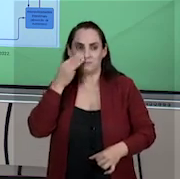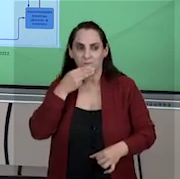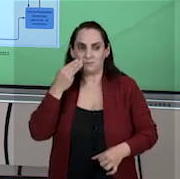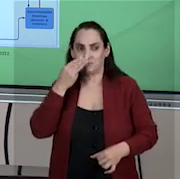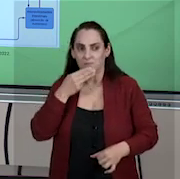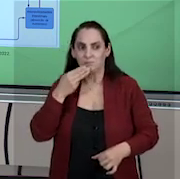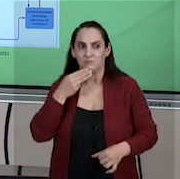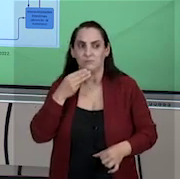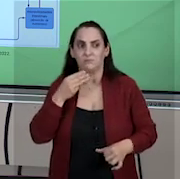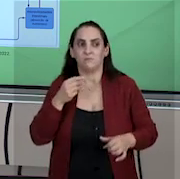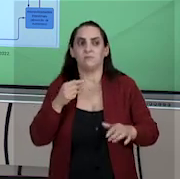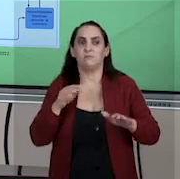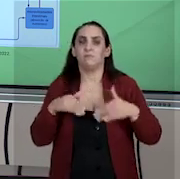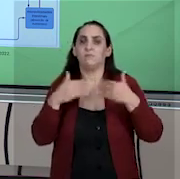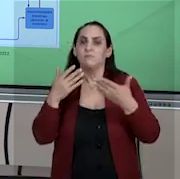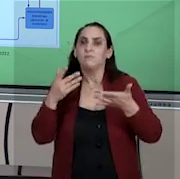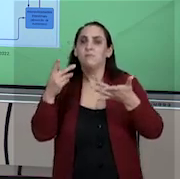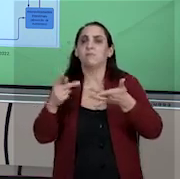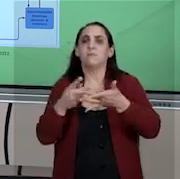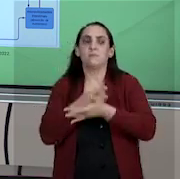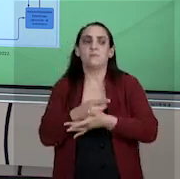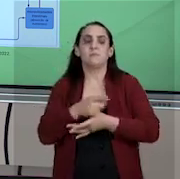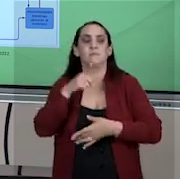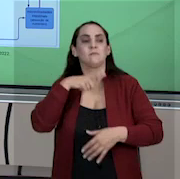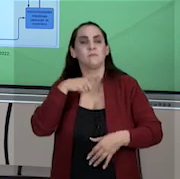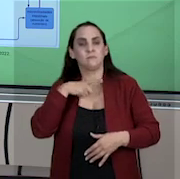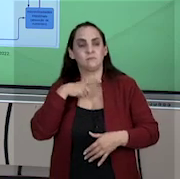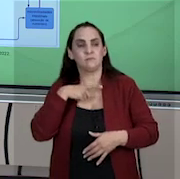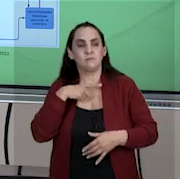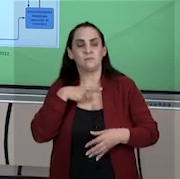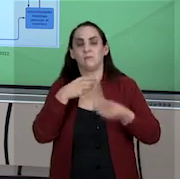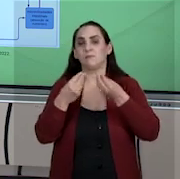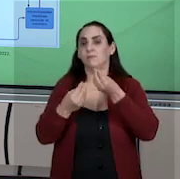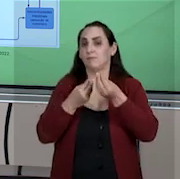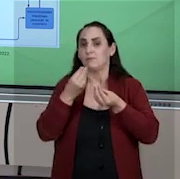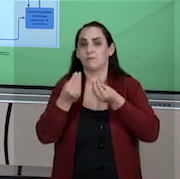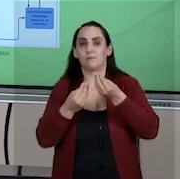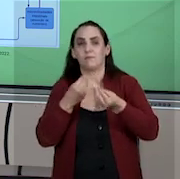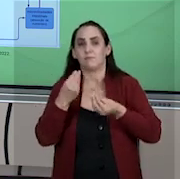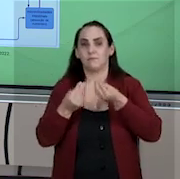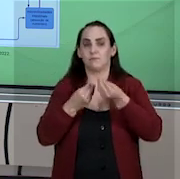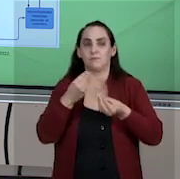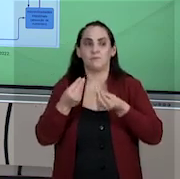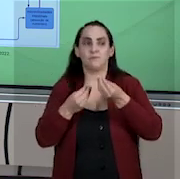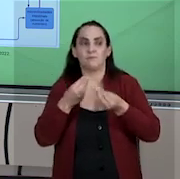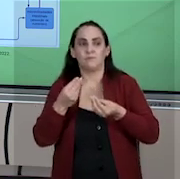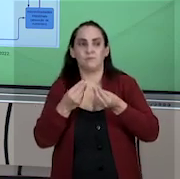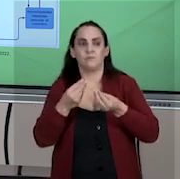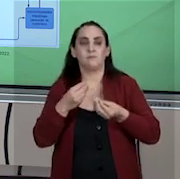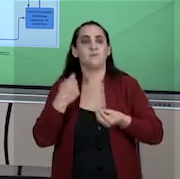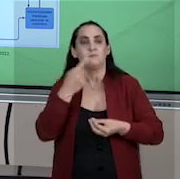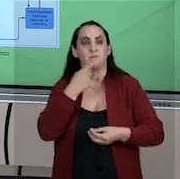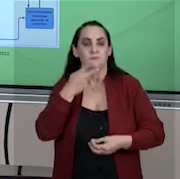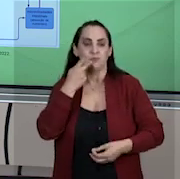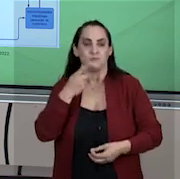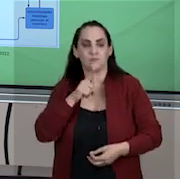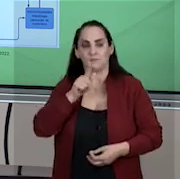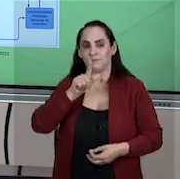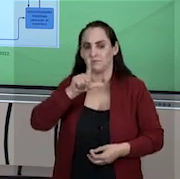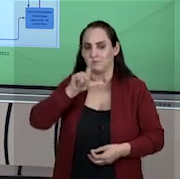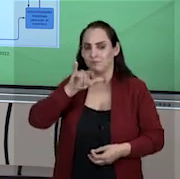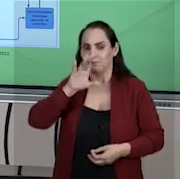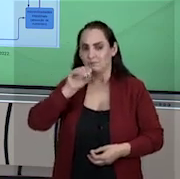ou um disacarídeo. E aí ele chega no produto final como sendo um monossacarídeo que a gente chama de glicose.